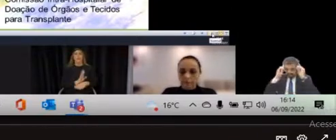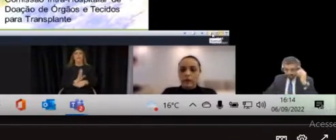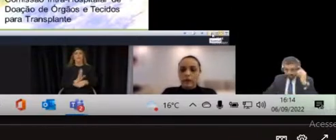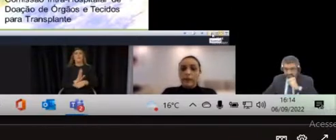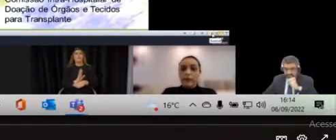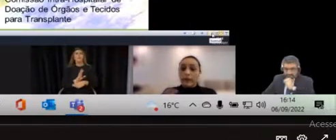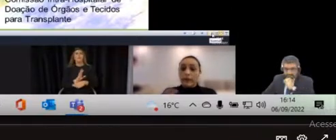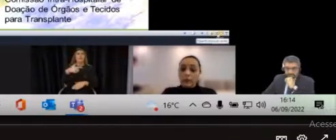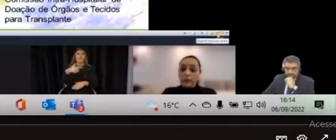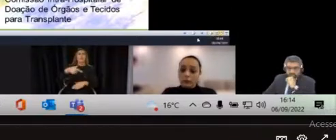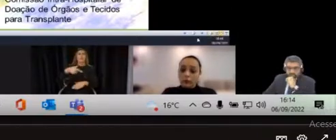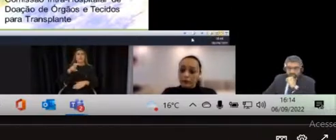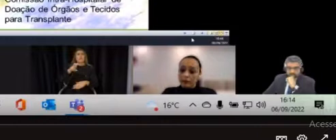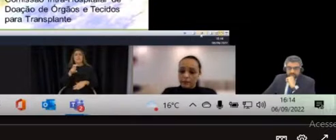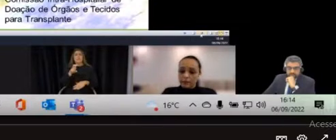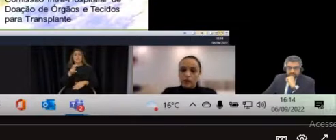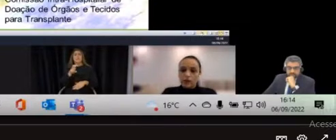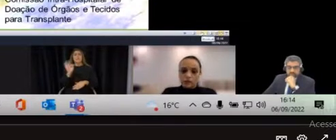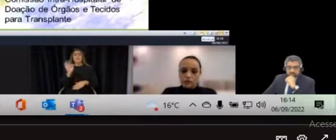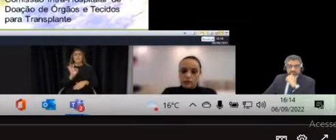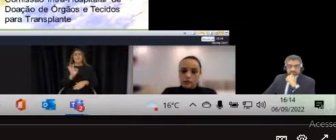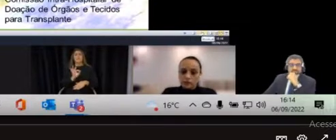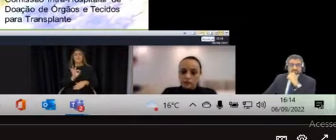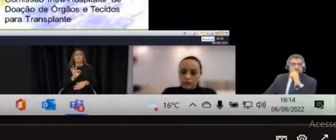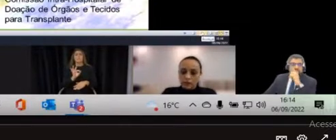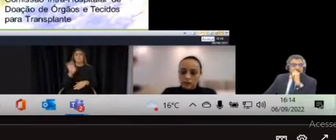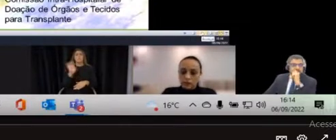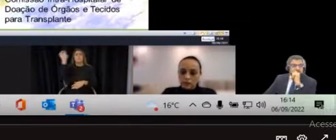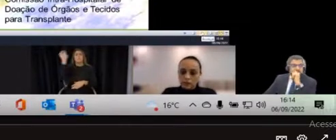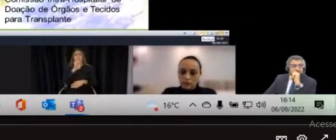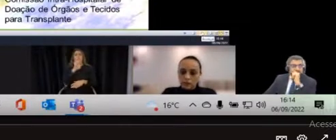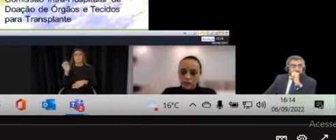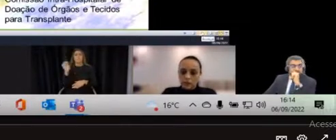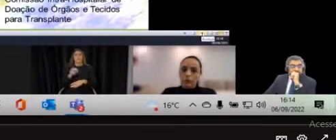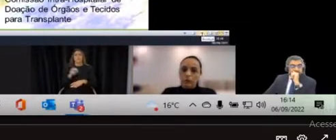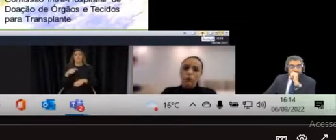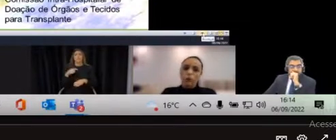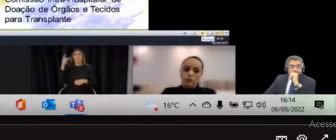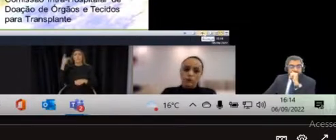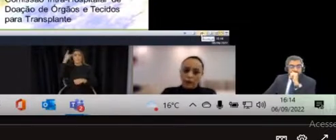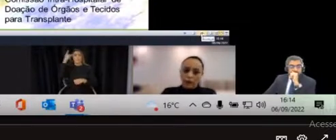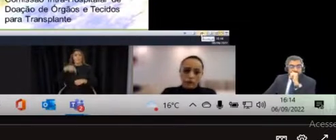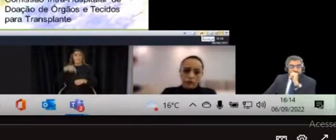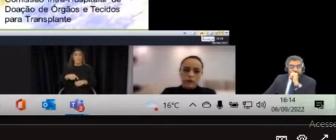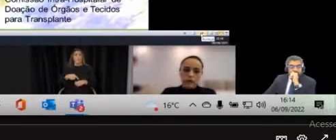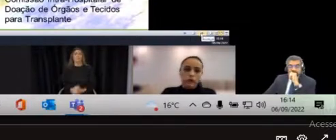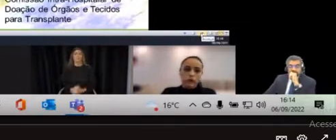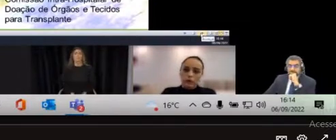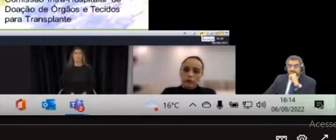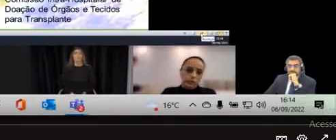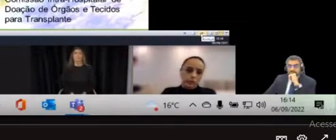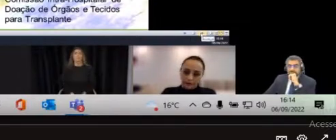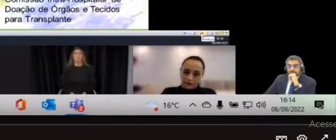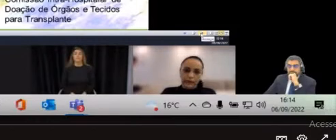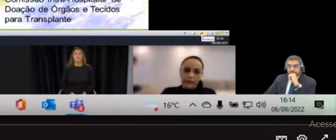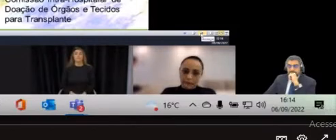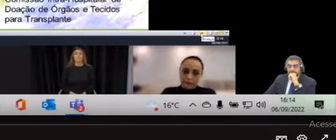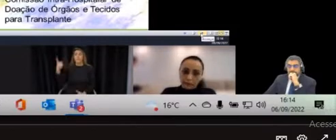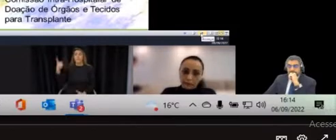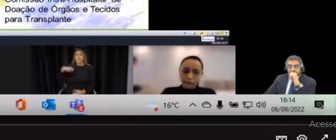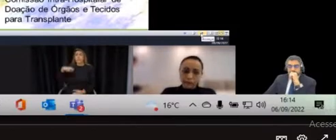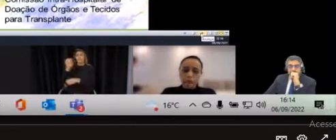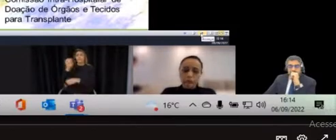regiões. Esse é o modelo americano que nós temos aqui no estado de São Paulo. Outros estados, citando, por exemplo,